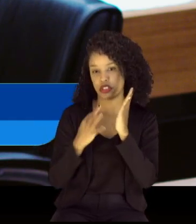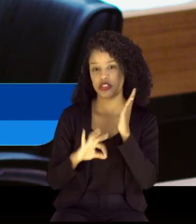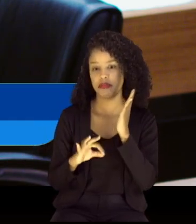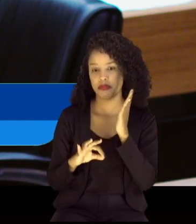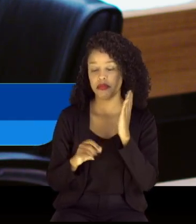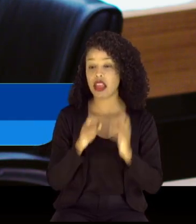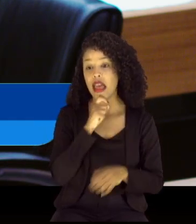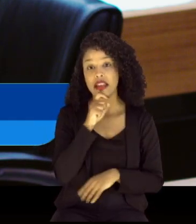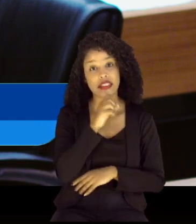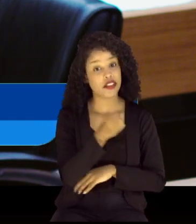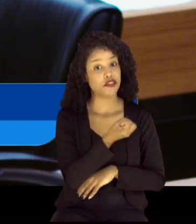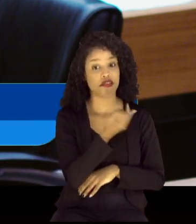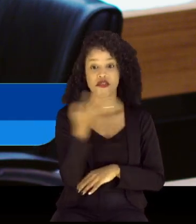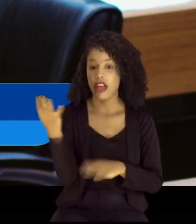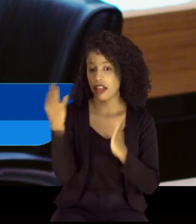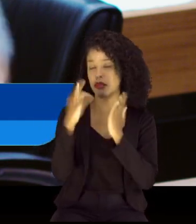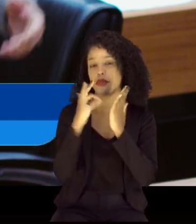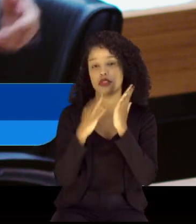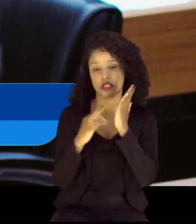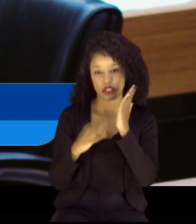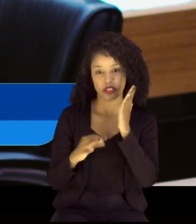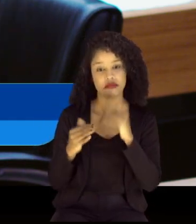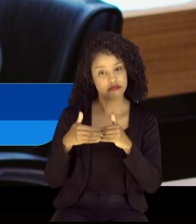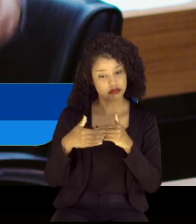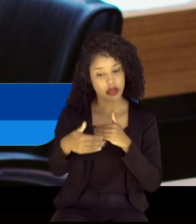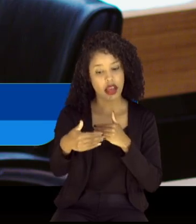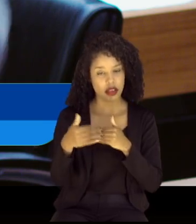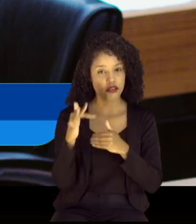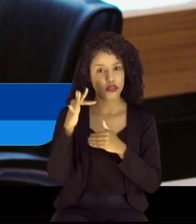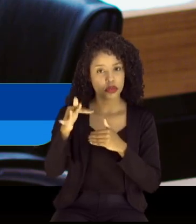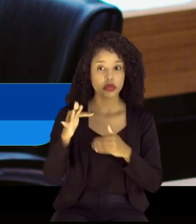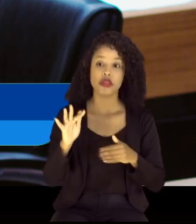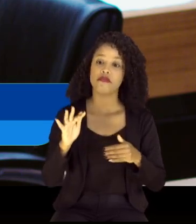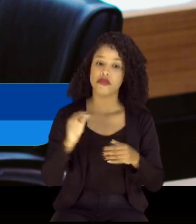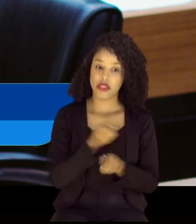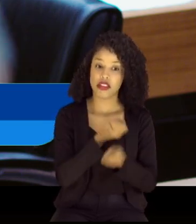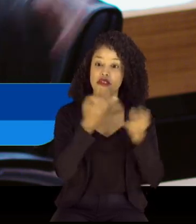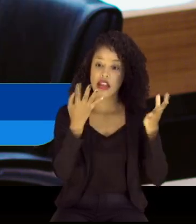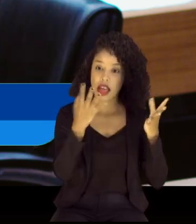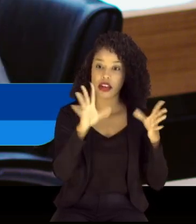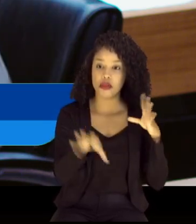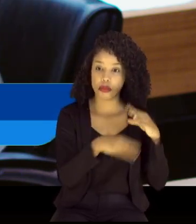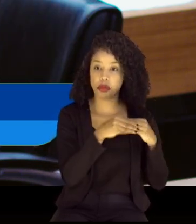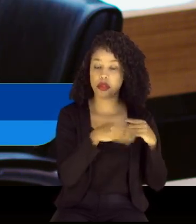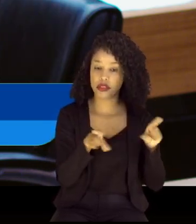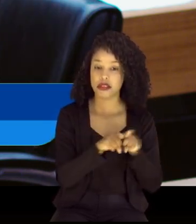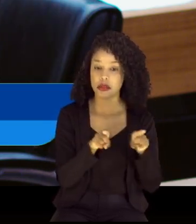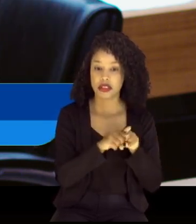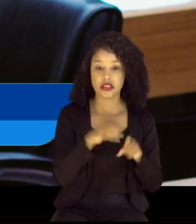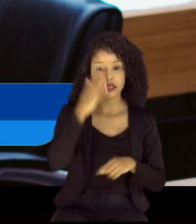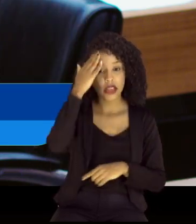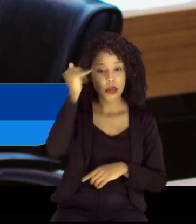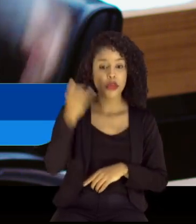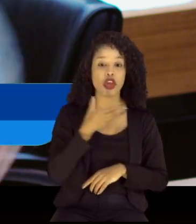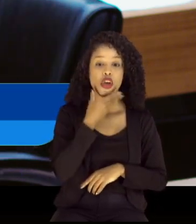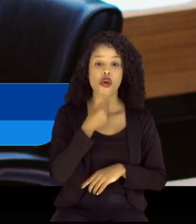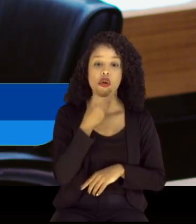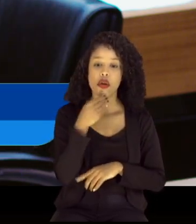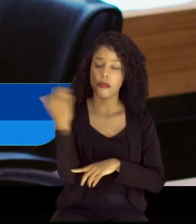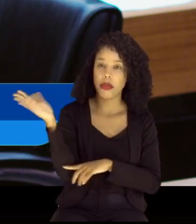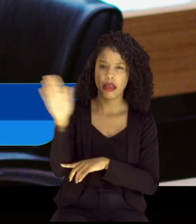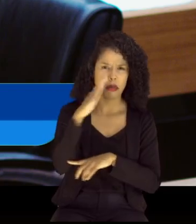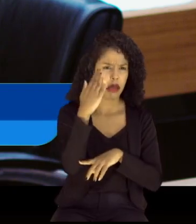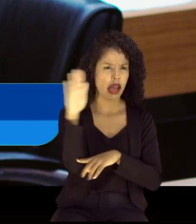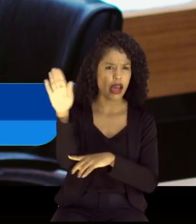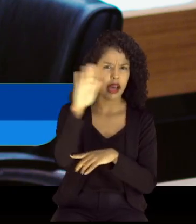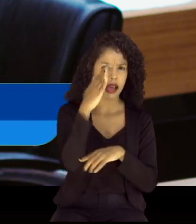ainda nesse país, e muita coisa para ser preservada ainda. Eu soube, inclusive, que o boneco do Homem da Meia-Noite, que tem um dente de ouro,